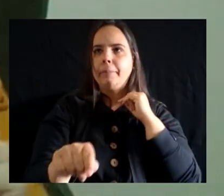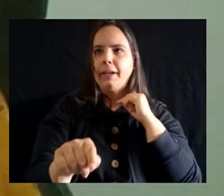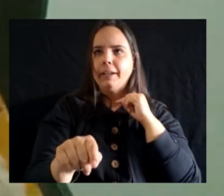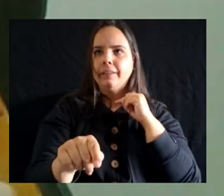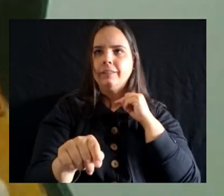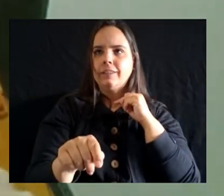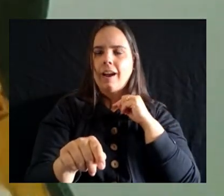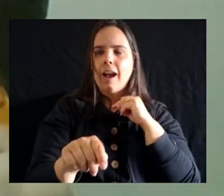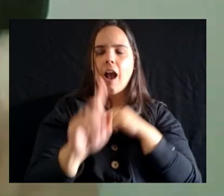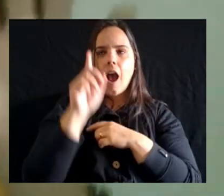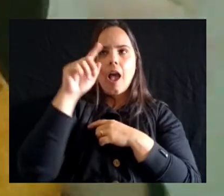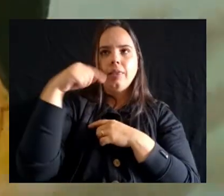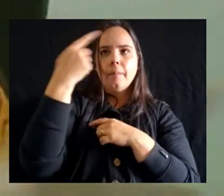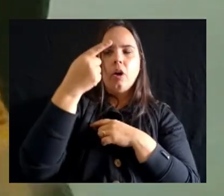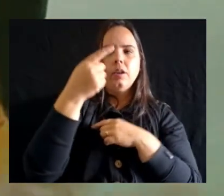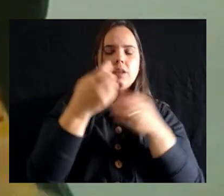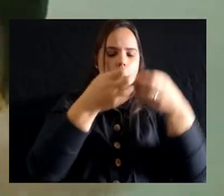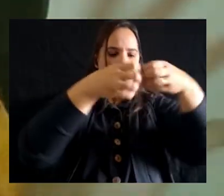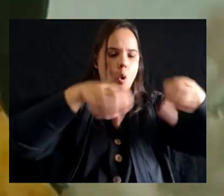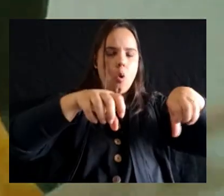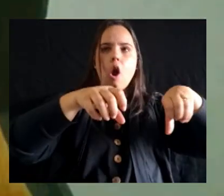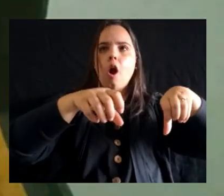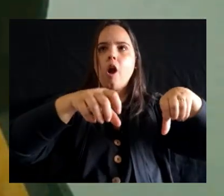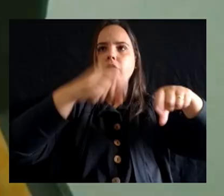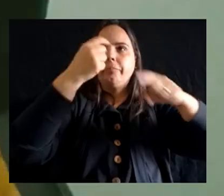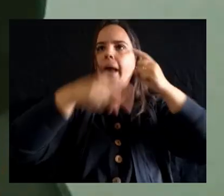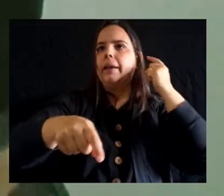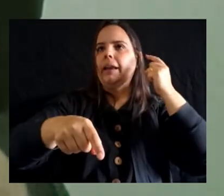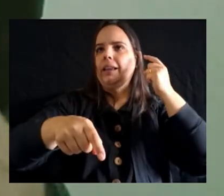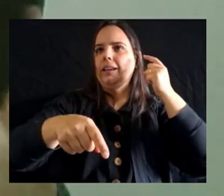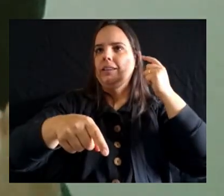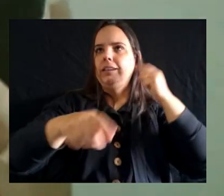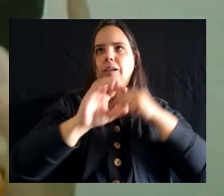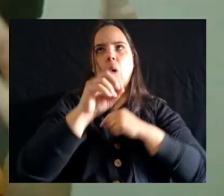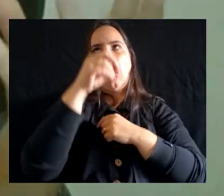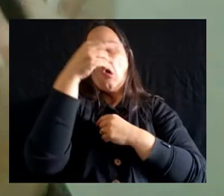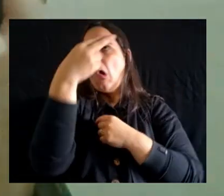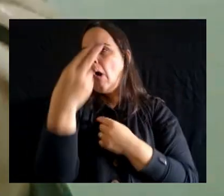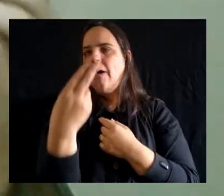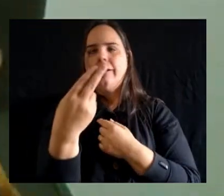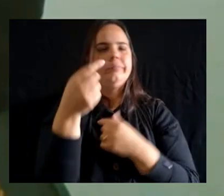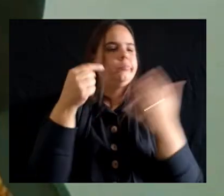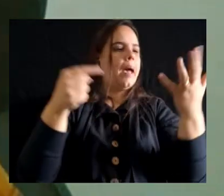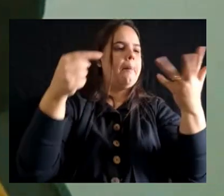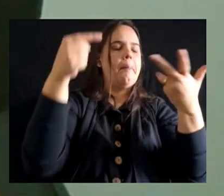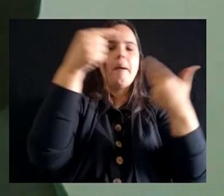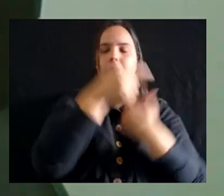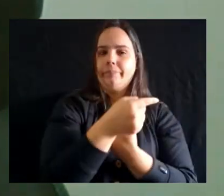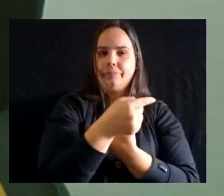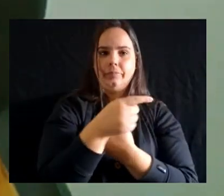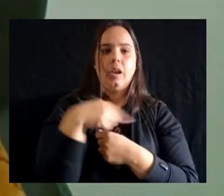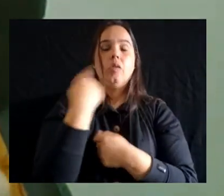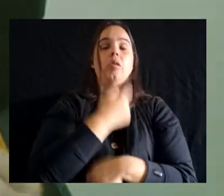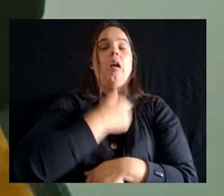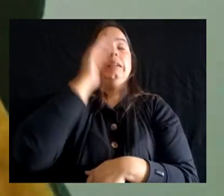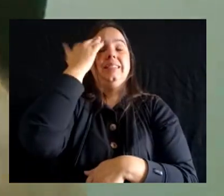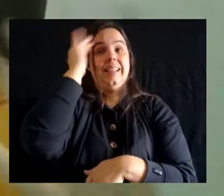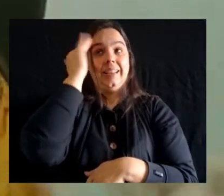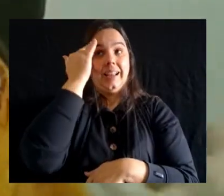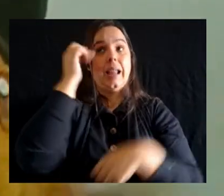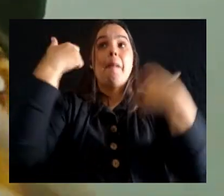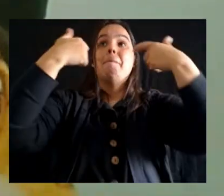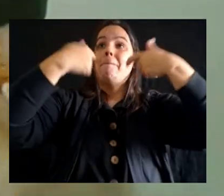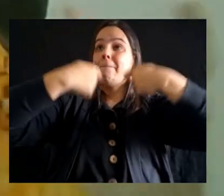mal, né? Ou é a lactose que... Então, assim, a gente tem que entender que a